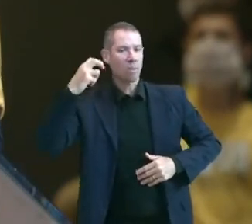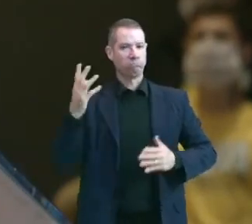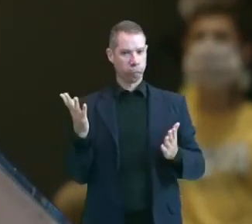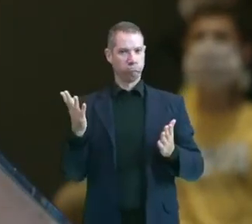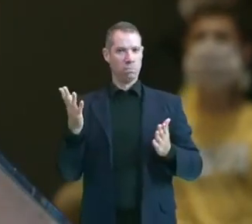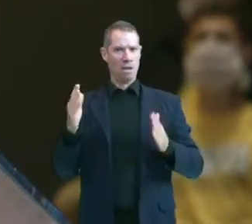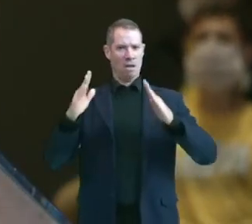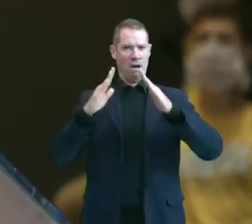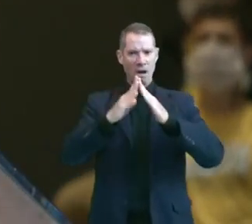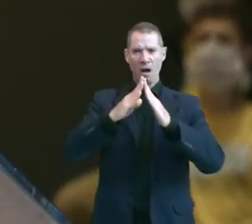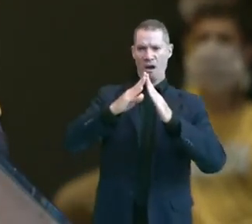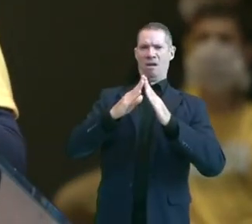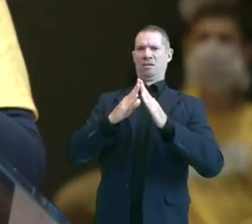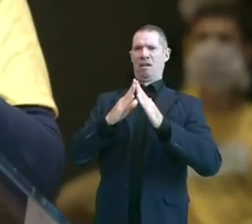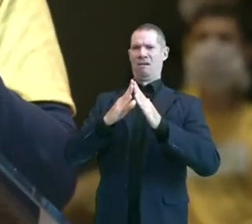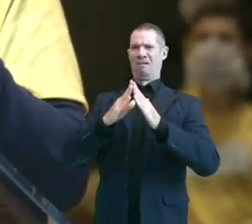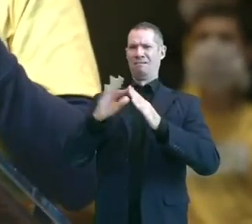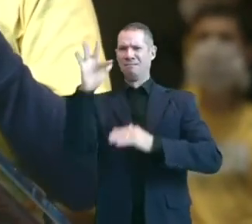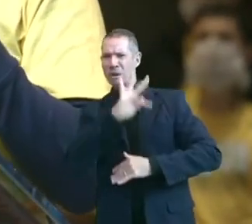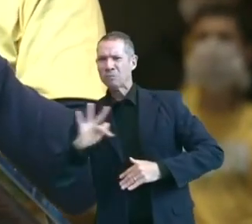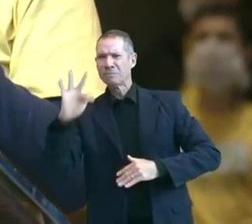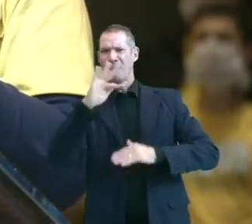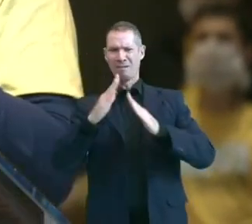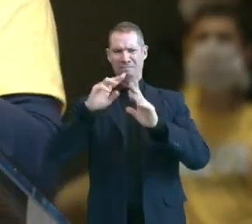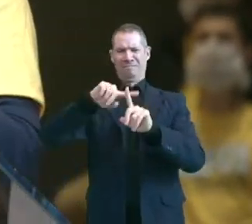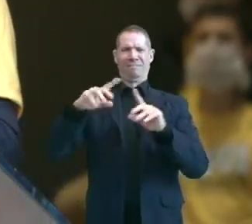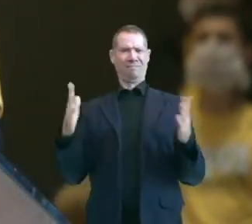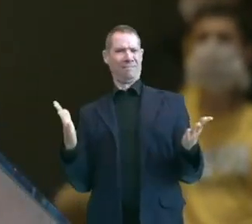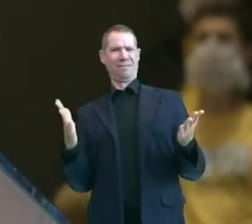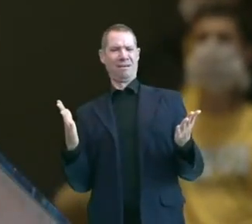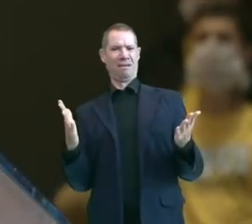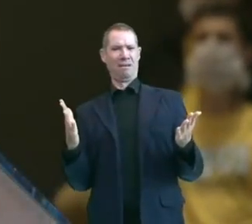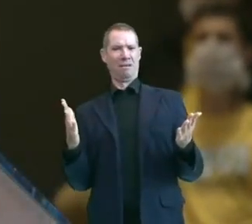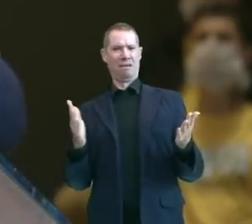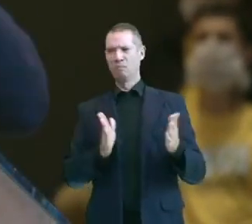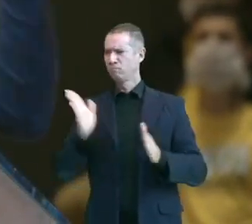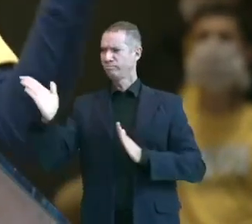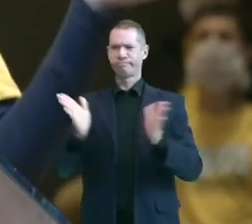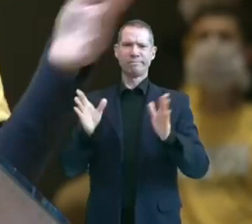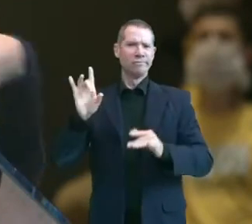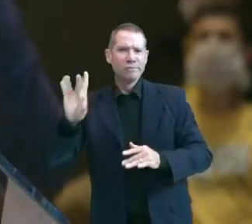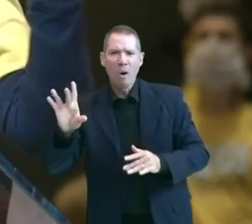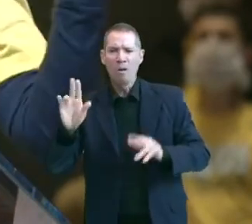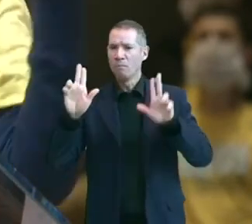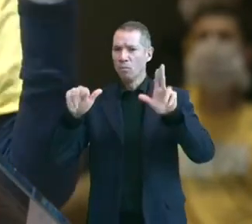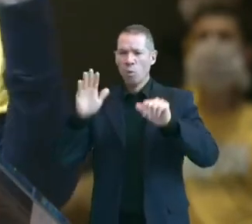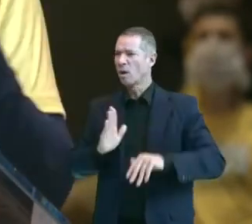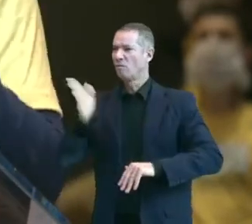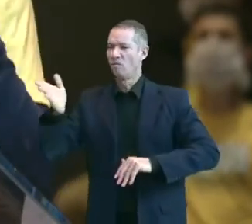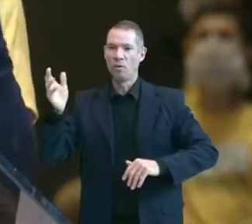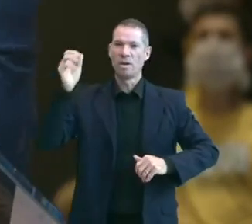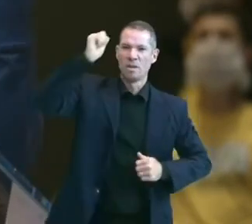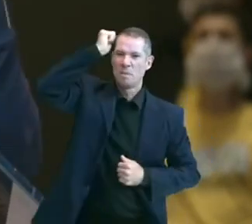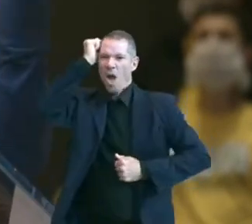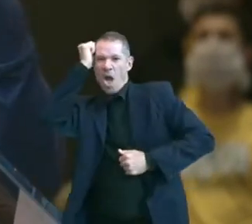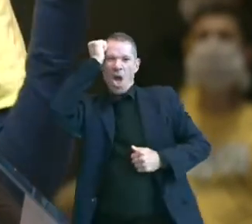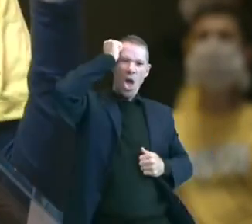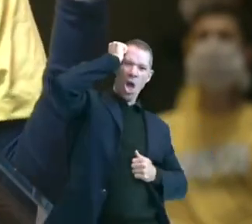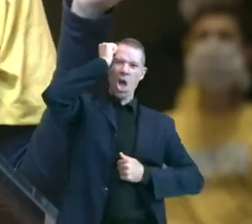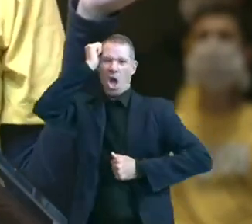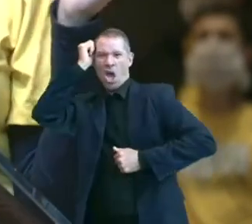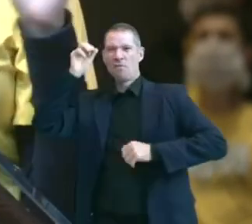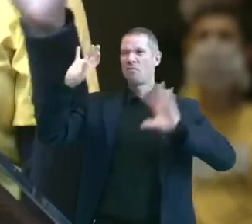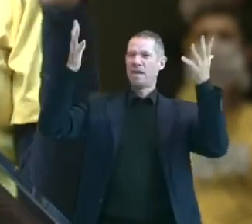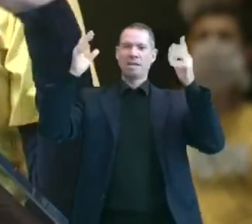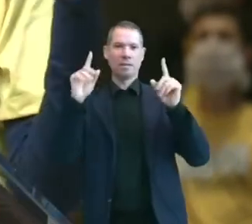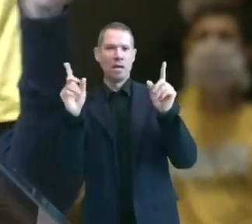igreja, casa, faculdade. E nunca fui para balada, essas coisas. Nunca tinha visto